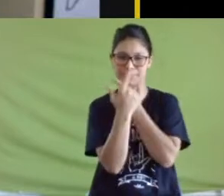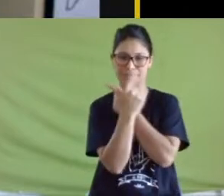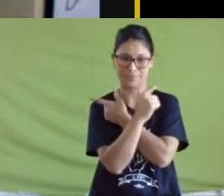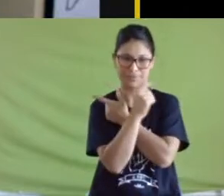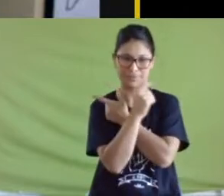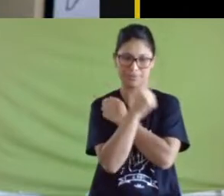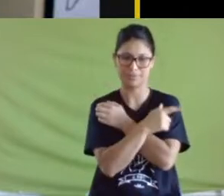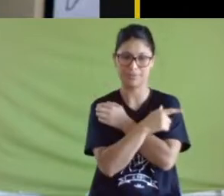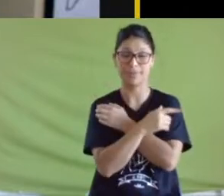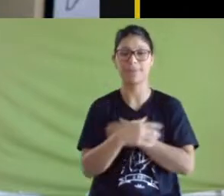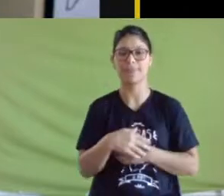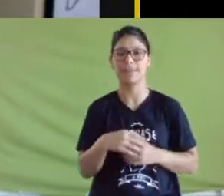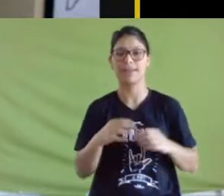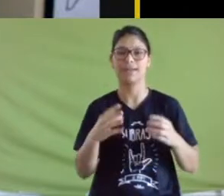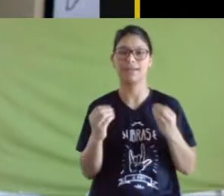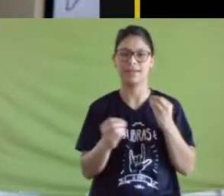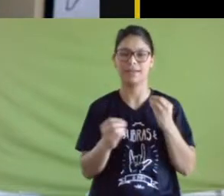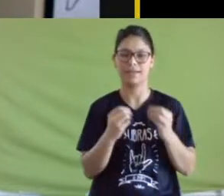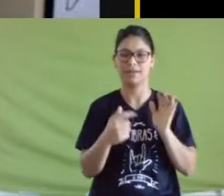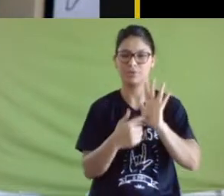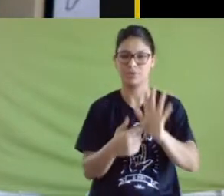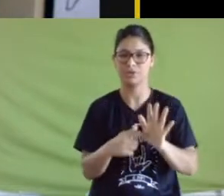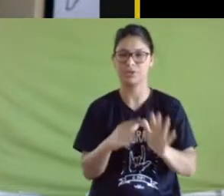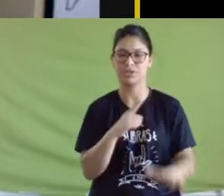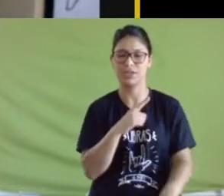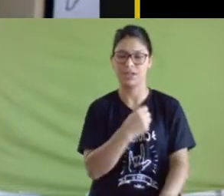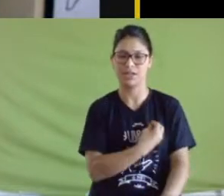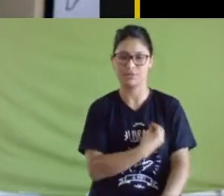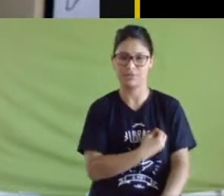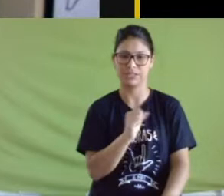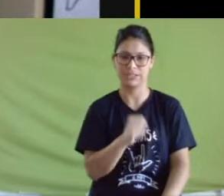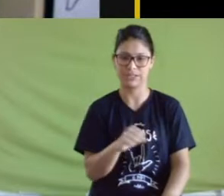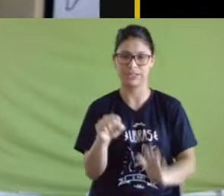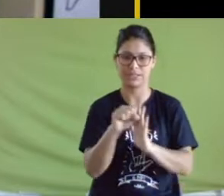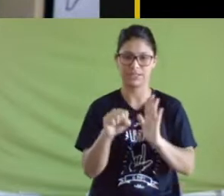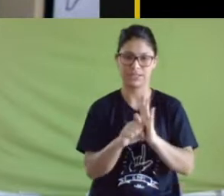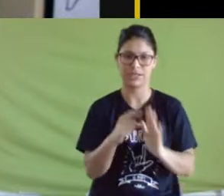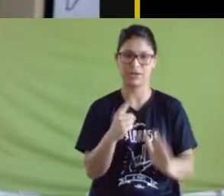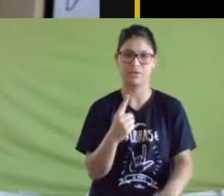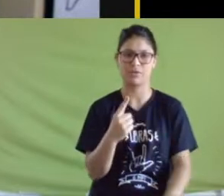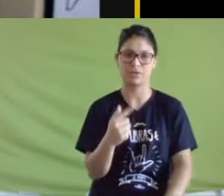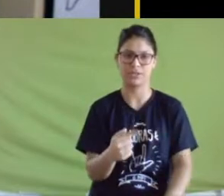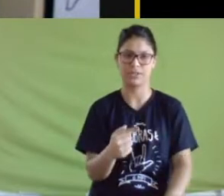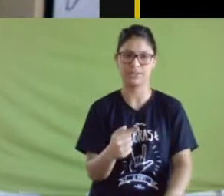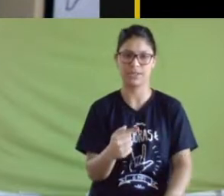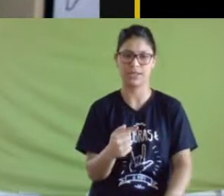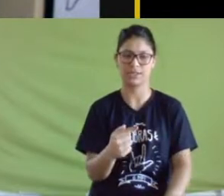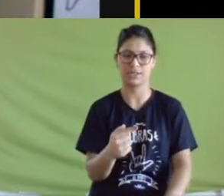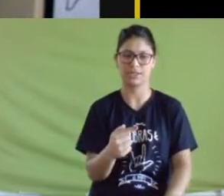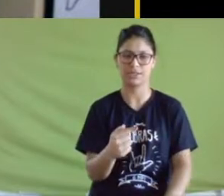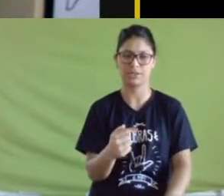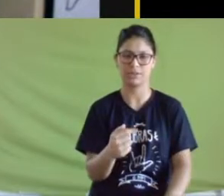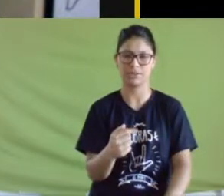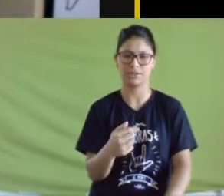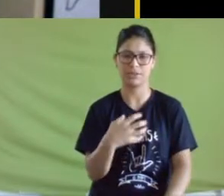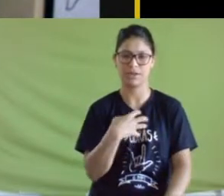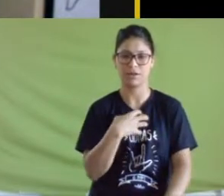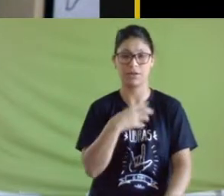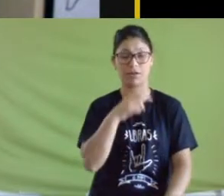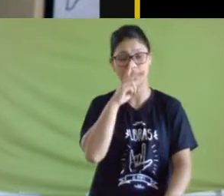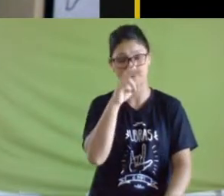Então ficou evidente que existe sim no século XVII uma